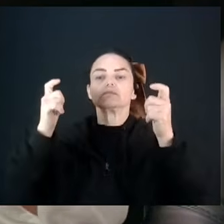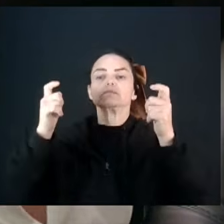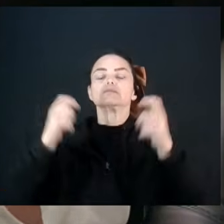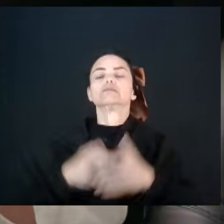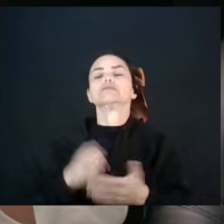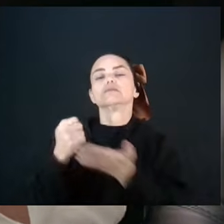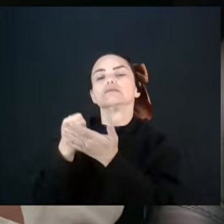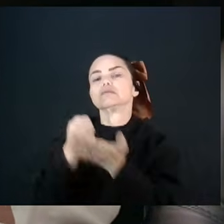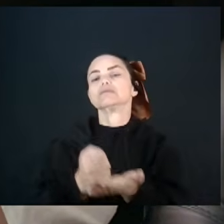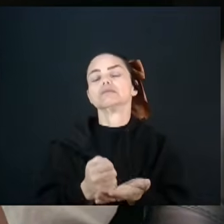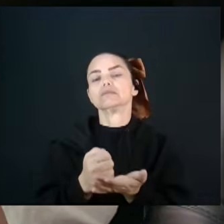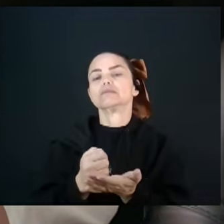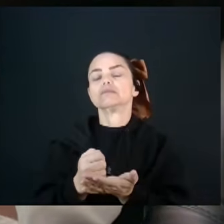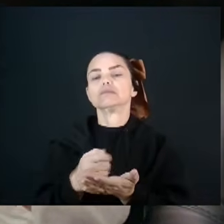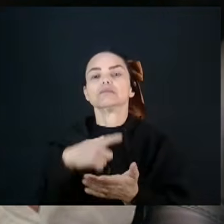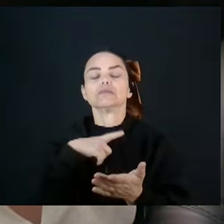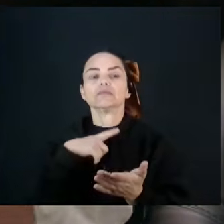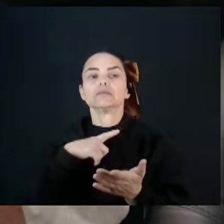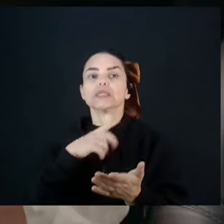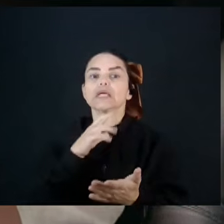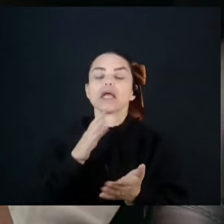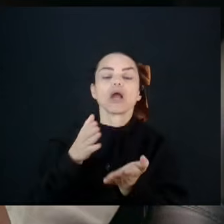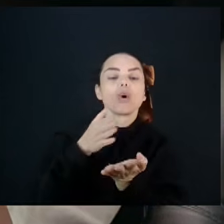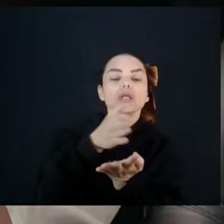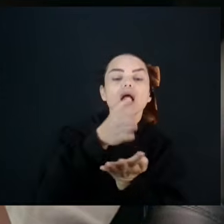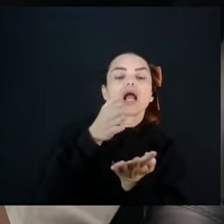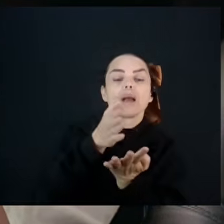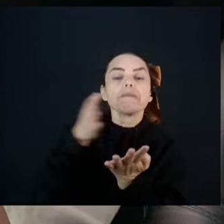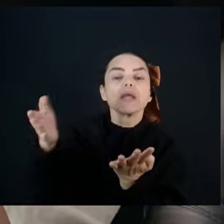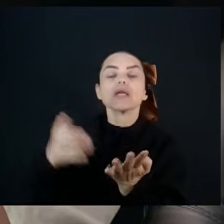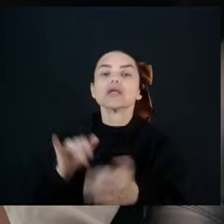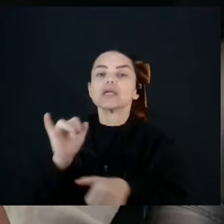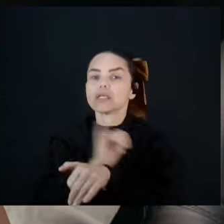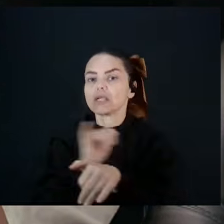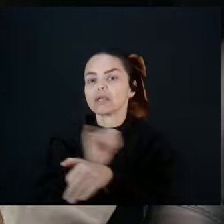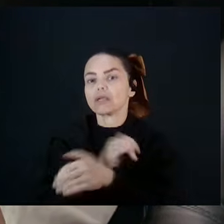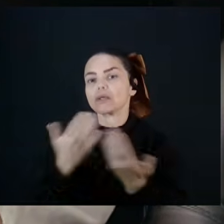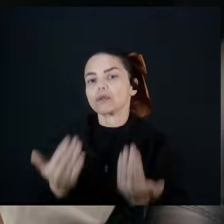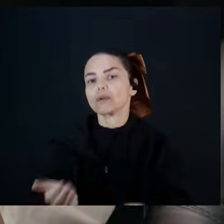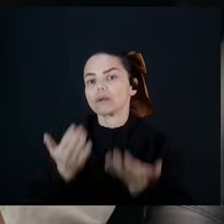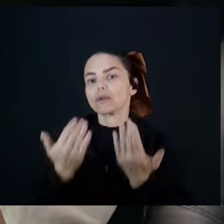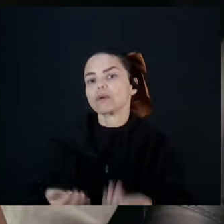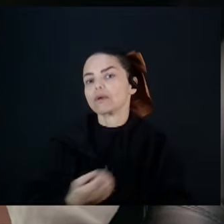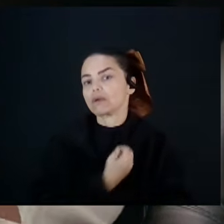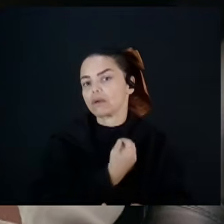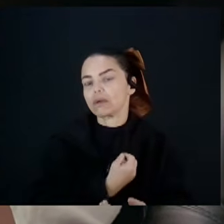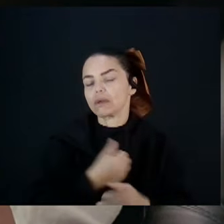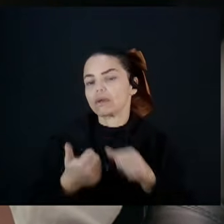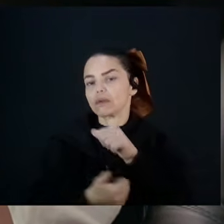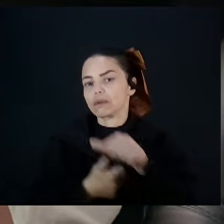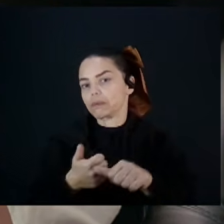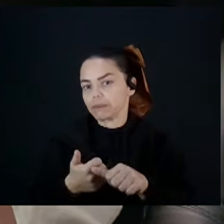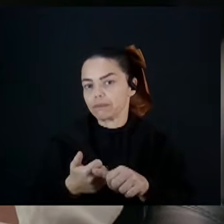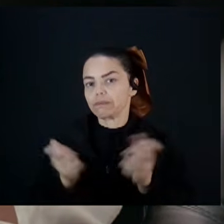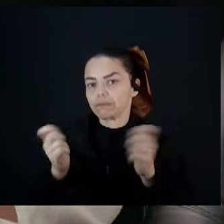encontrar saídas, entende? Tornar a vida mais leve o possível, né? Possível.